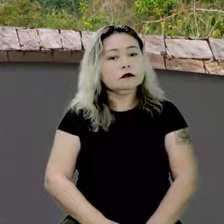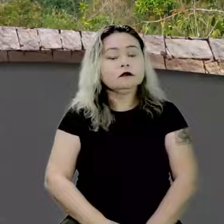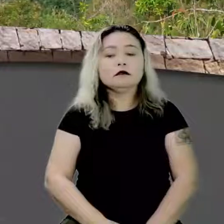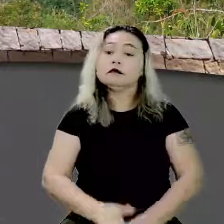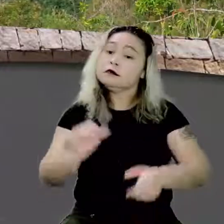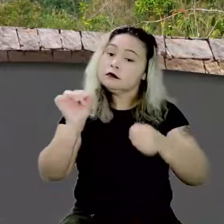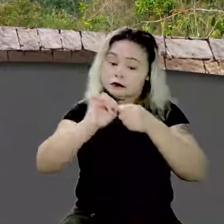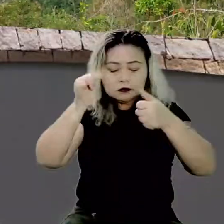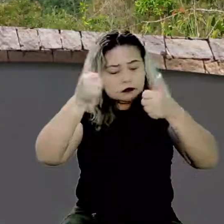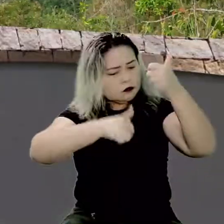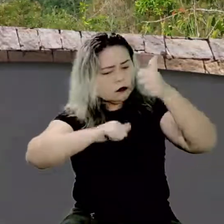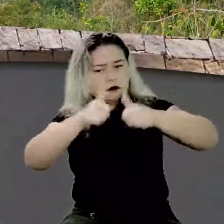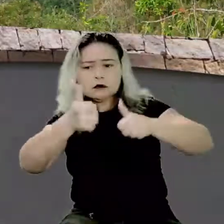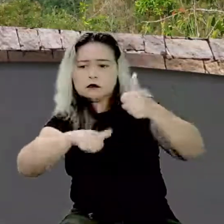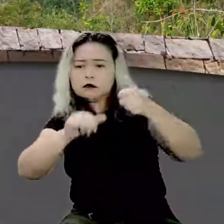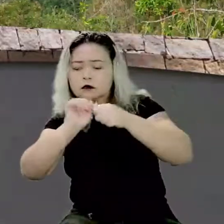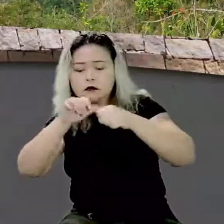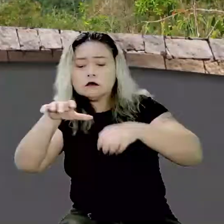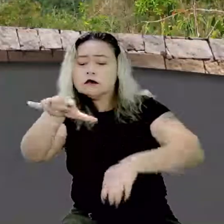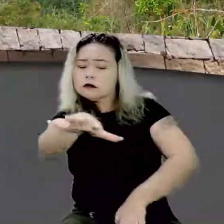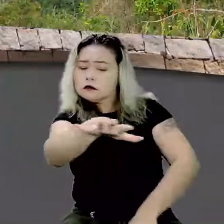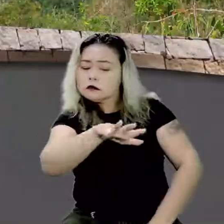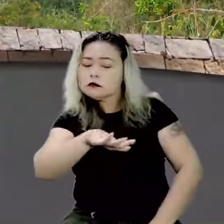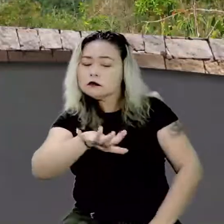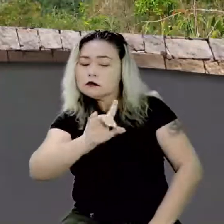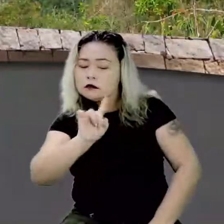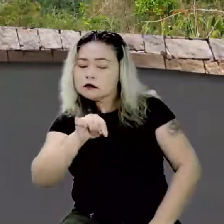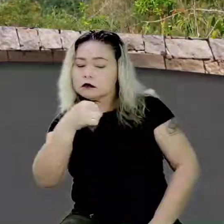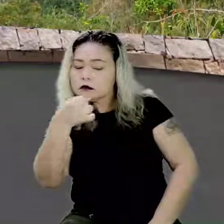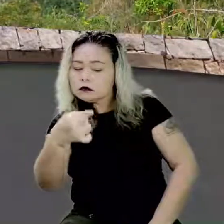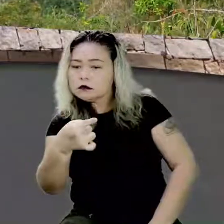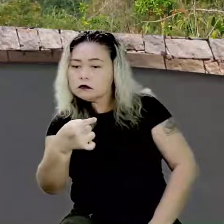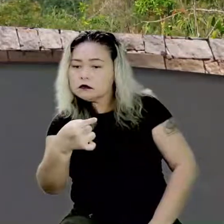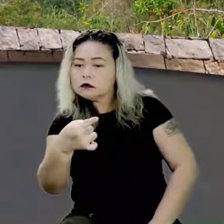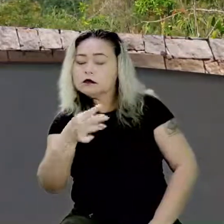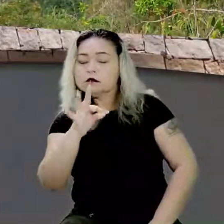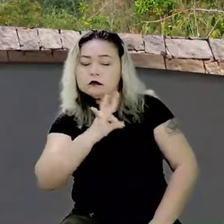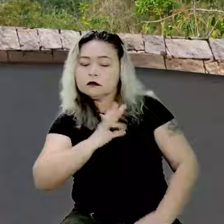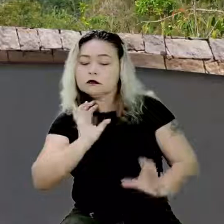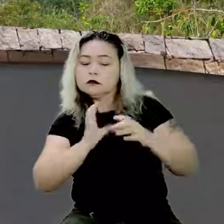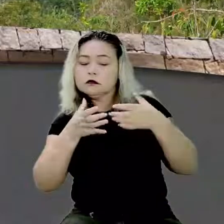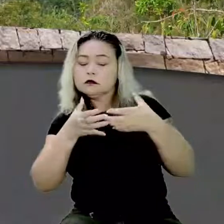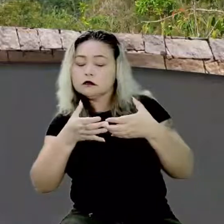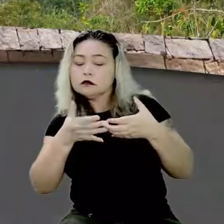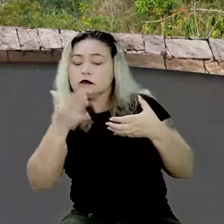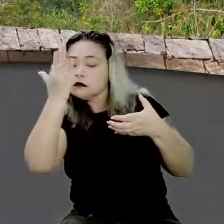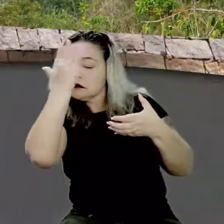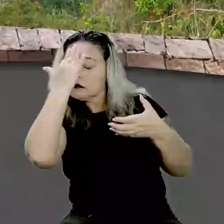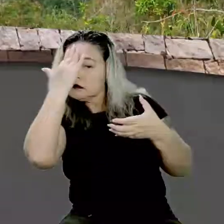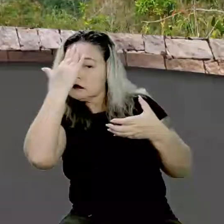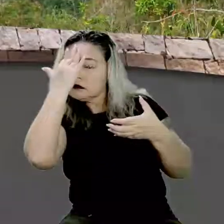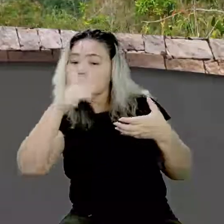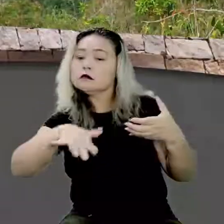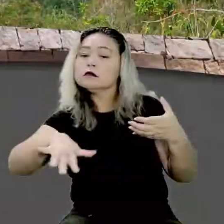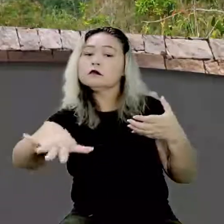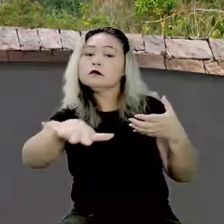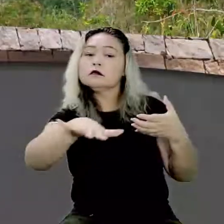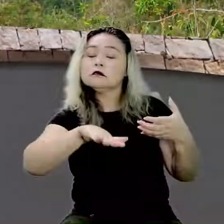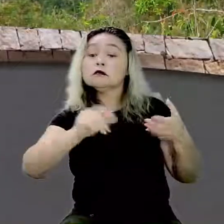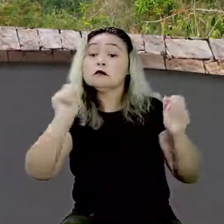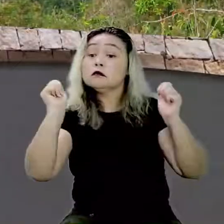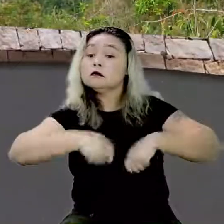foi feita análise de uma determinada região, aí sim foi mandado técnicos lá para saber se aquela